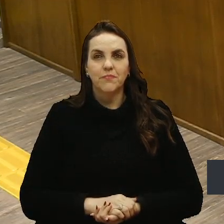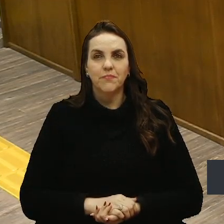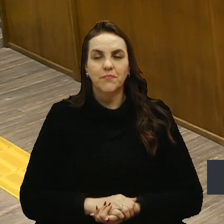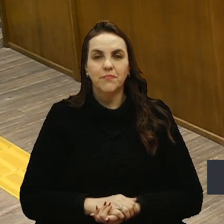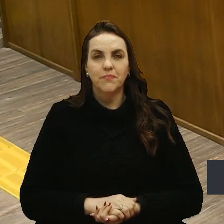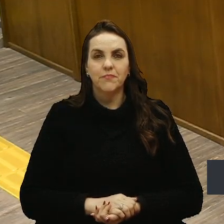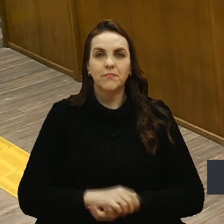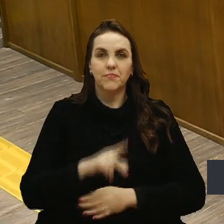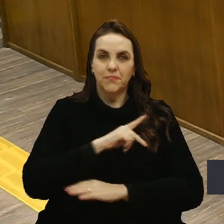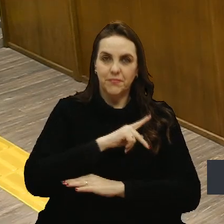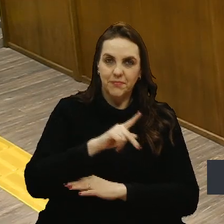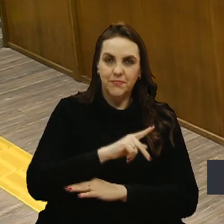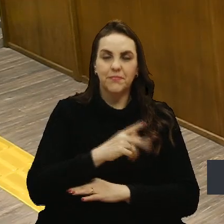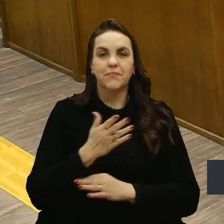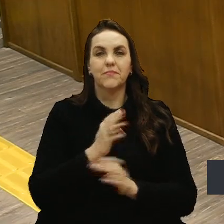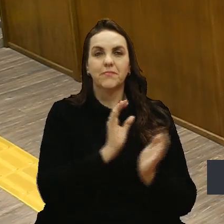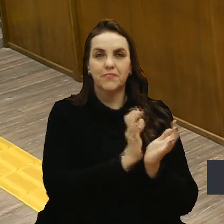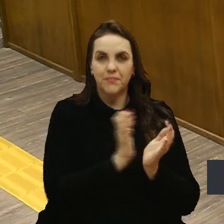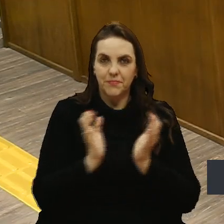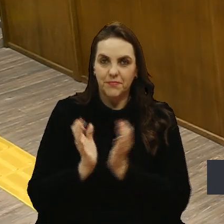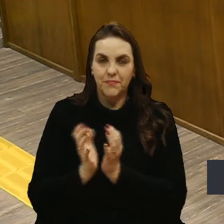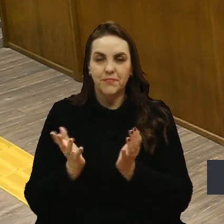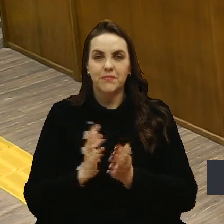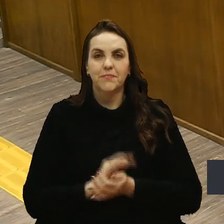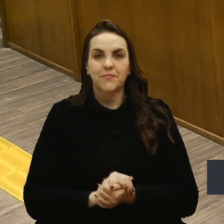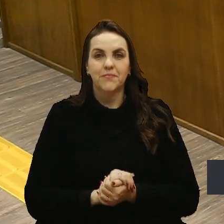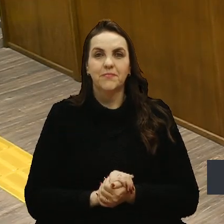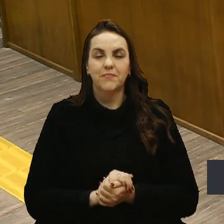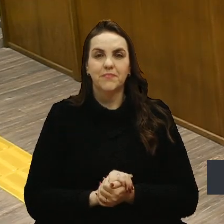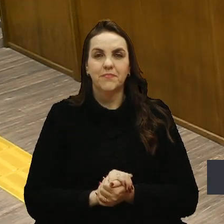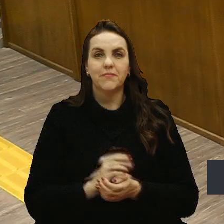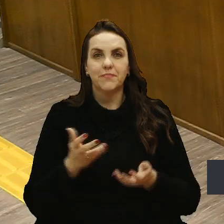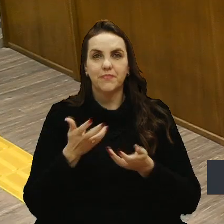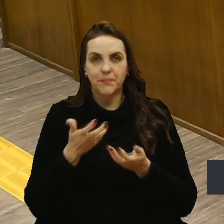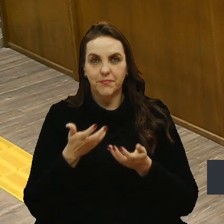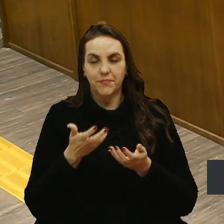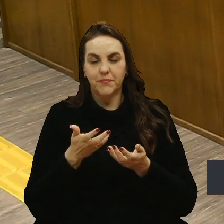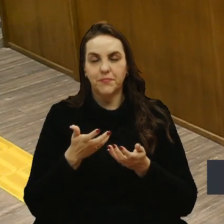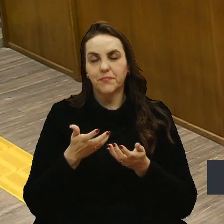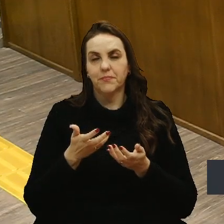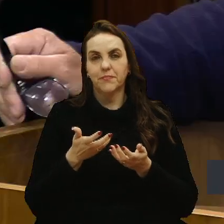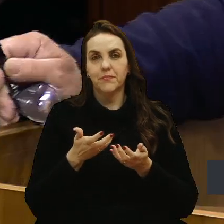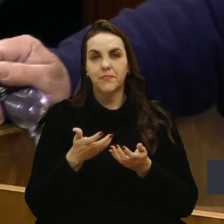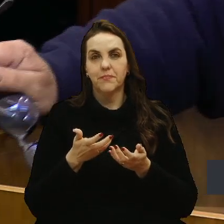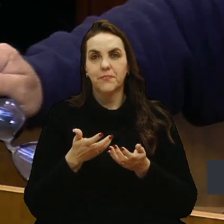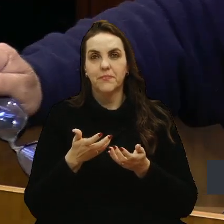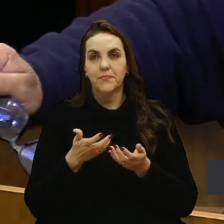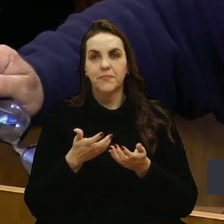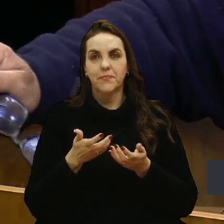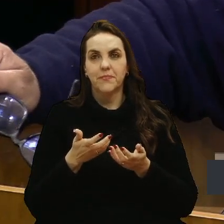Senhor presidente, nobres colegas, quero